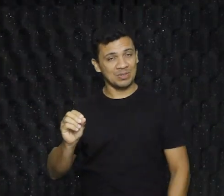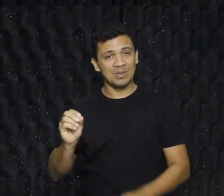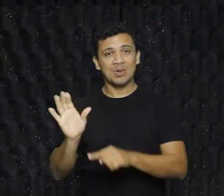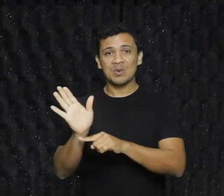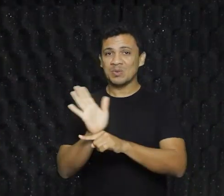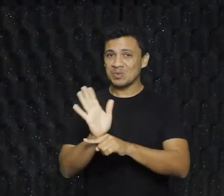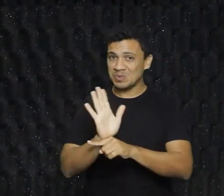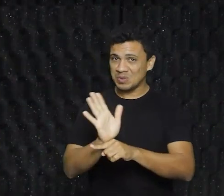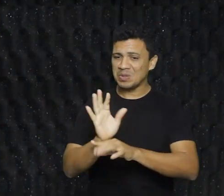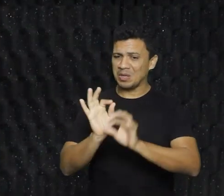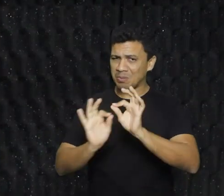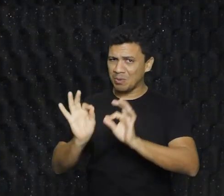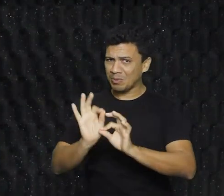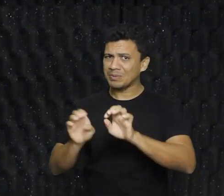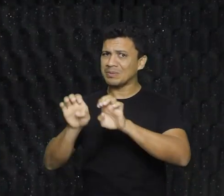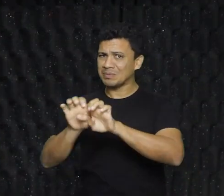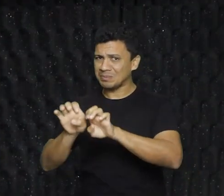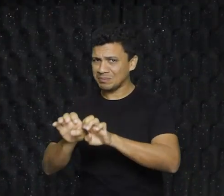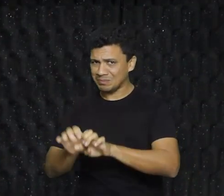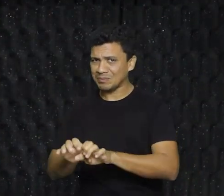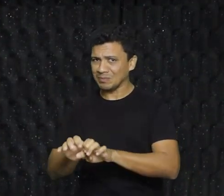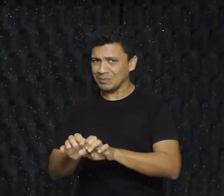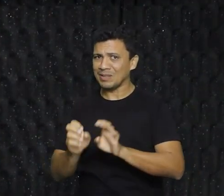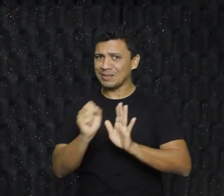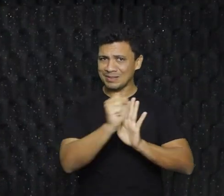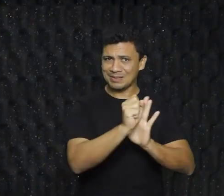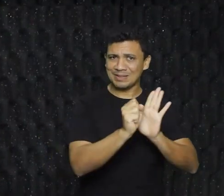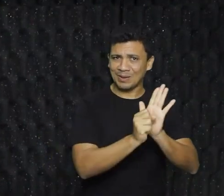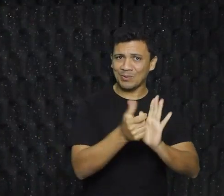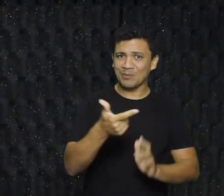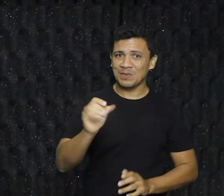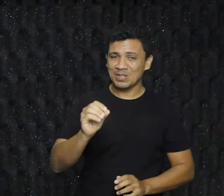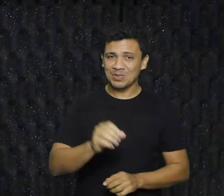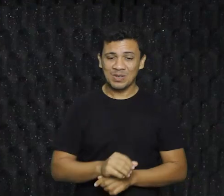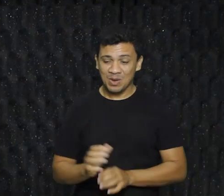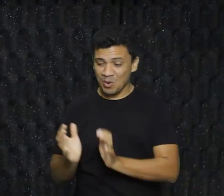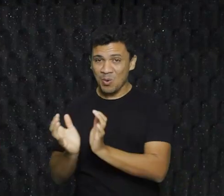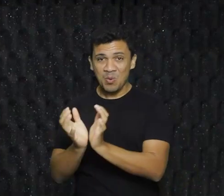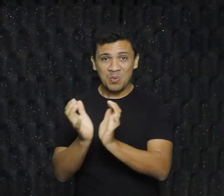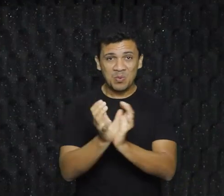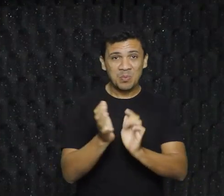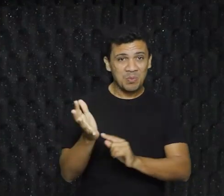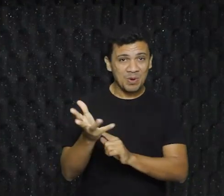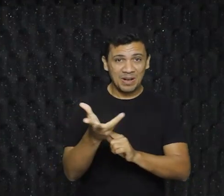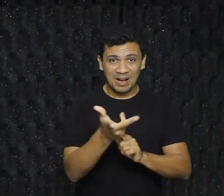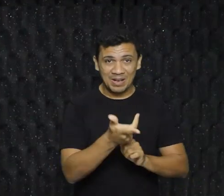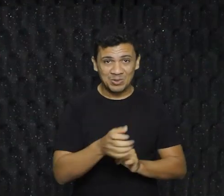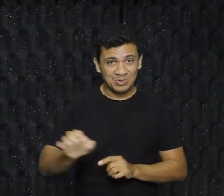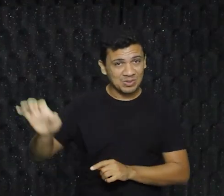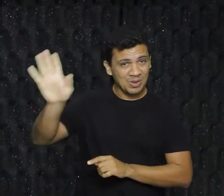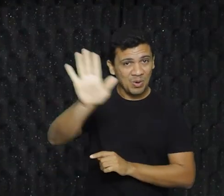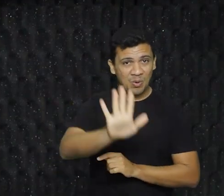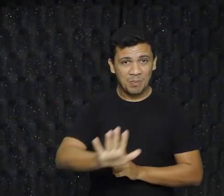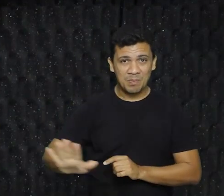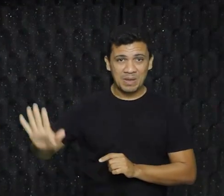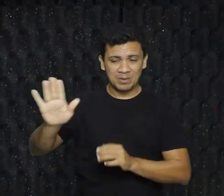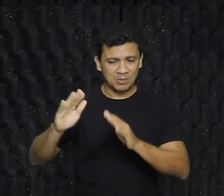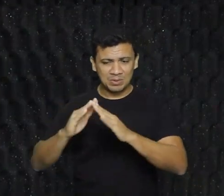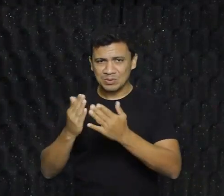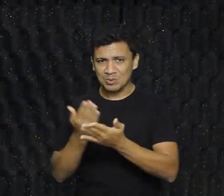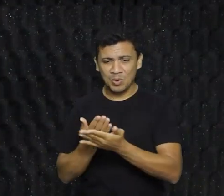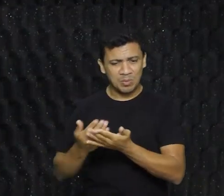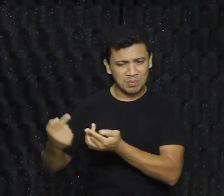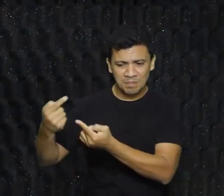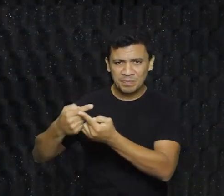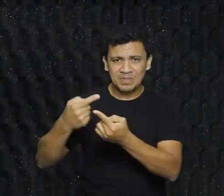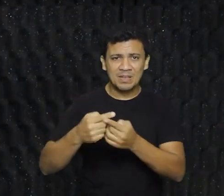ganhar estrutura também no século XX. E os artistas das vanguardas europeias, das escolas e dos estilos,